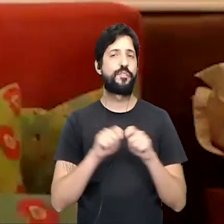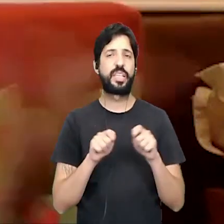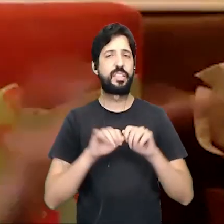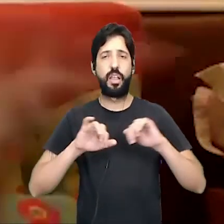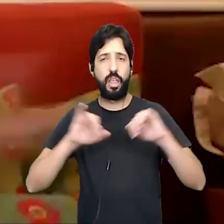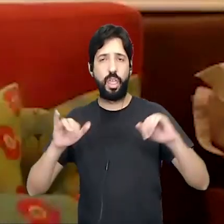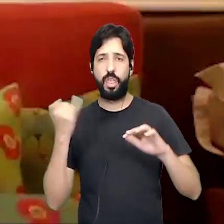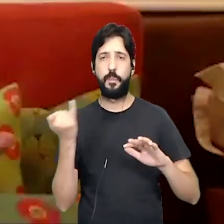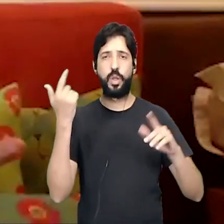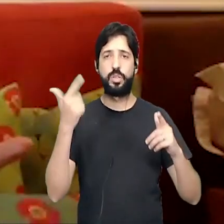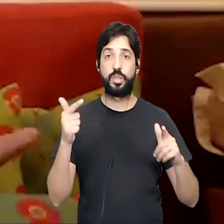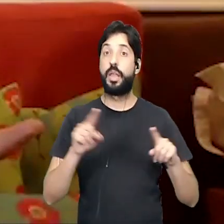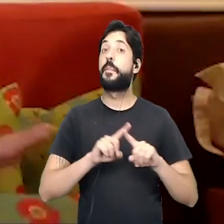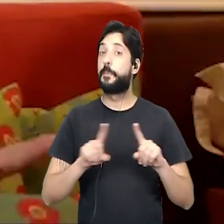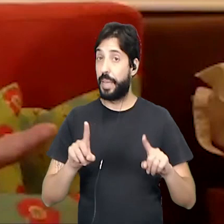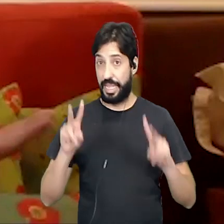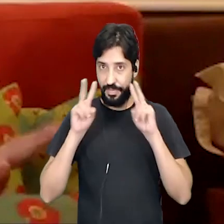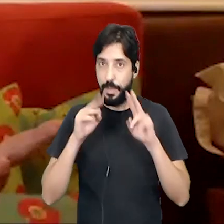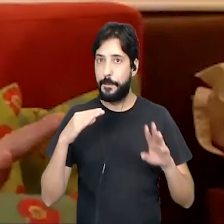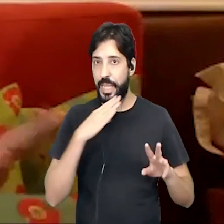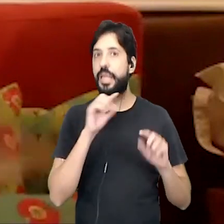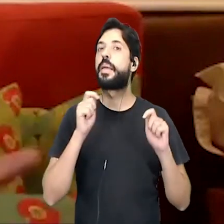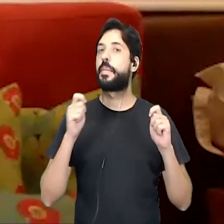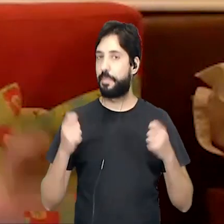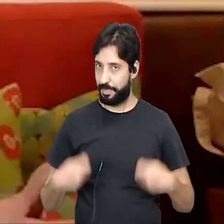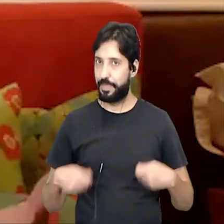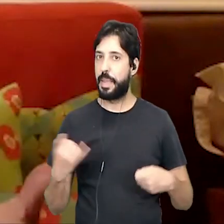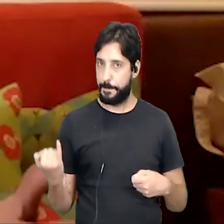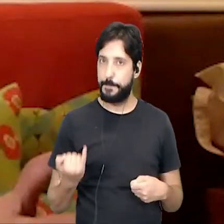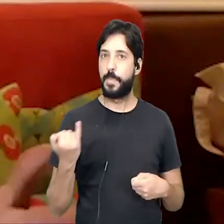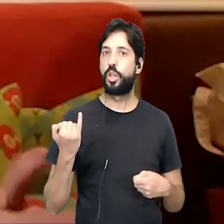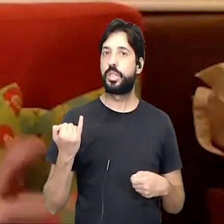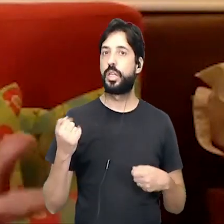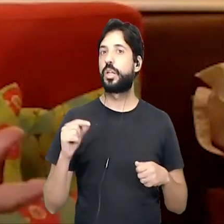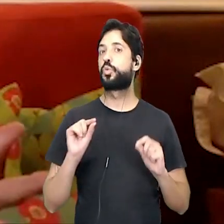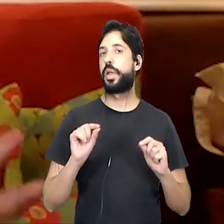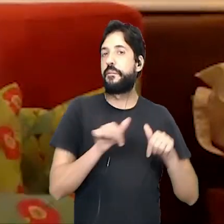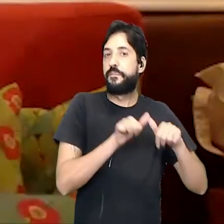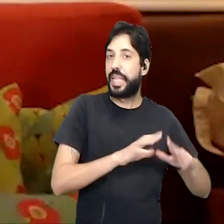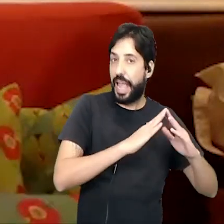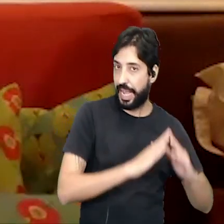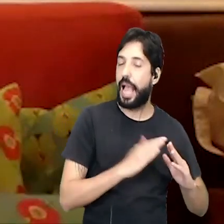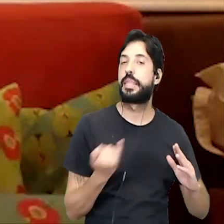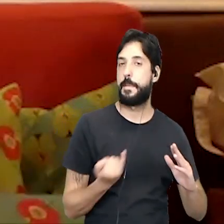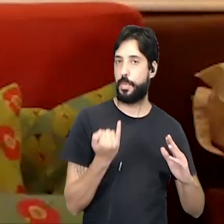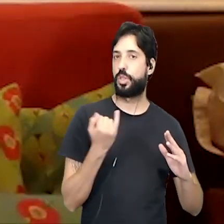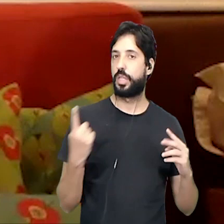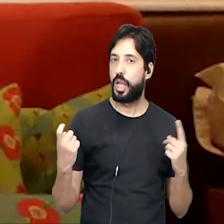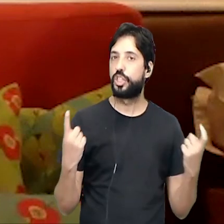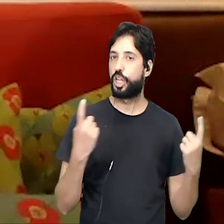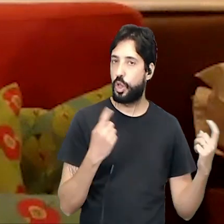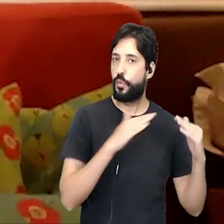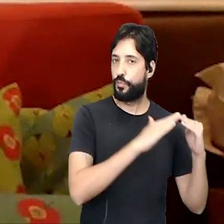cada um fizesse individualmente, né? Mas o que a gente está vendo aqui importa. Então, ficar em casa